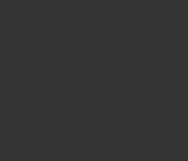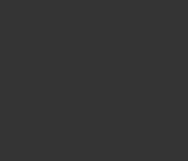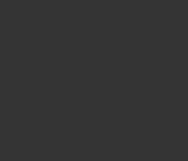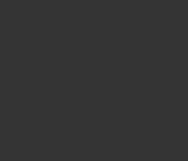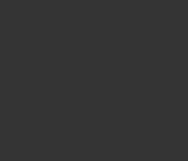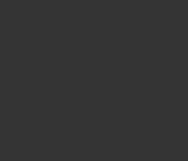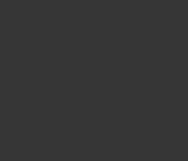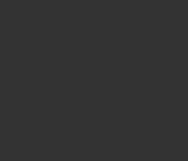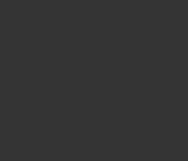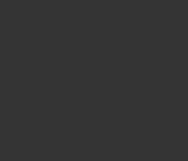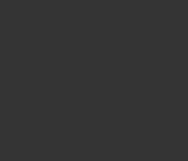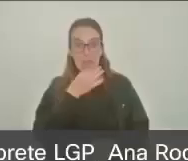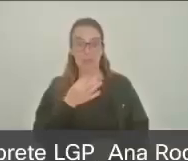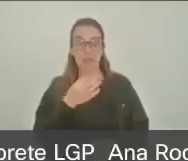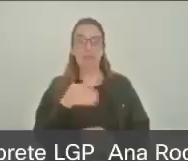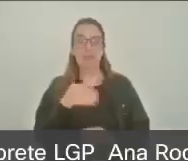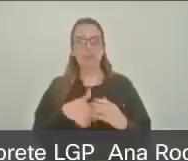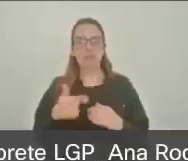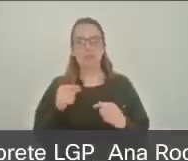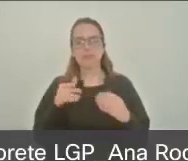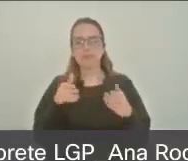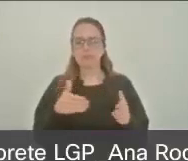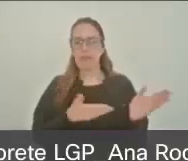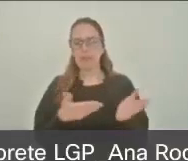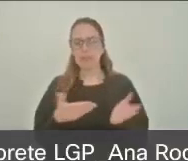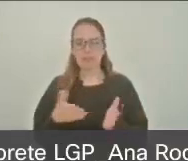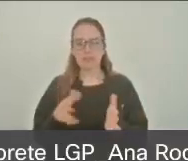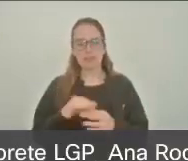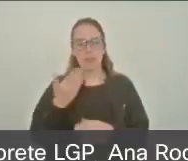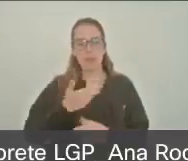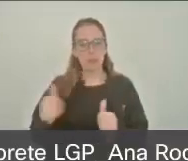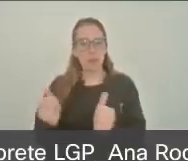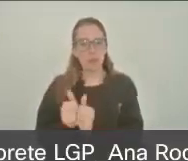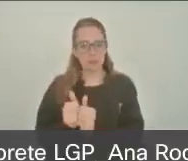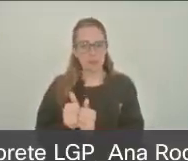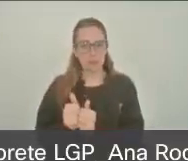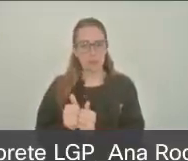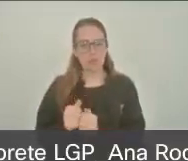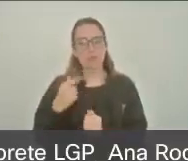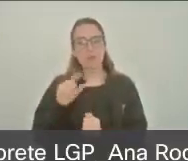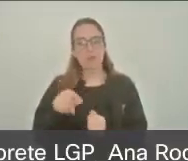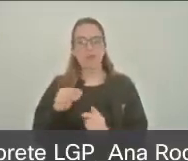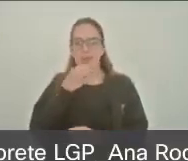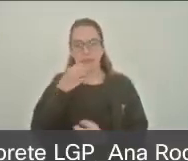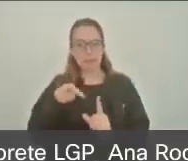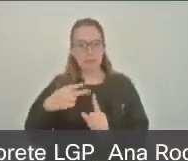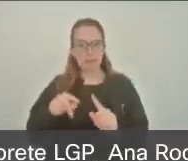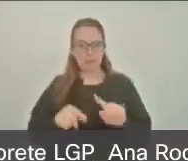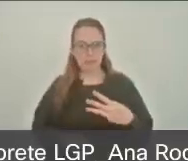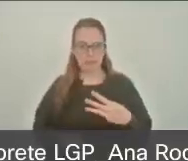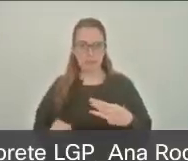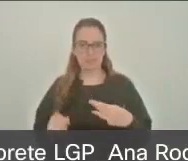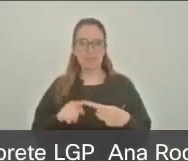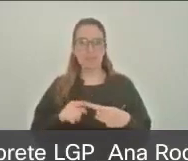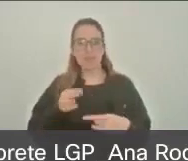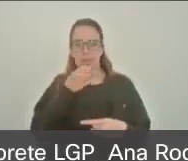Fazer uma apresentação, uma primeira intervenção sobre o direito ao acompanhamento numa tripla perspectiva. Em primeiro lugar, um enquadramento